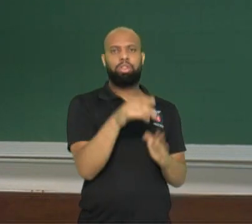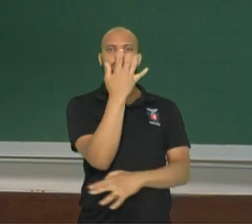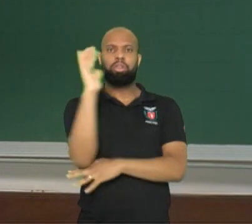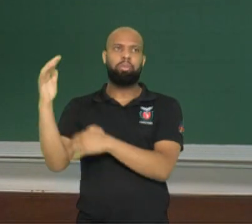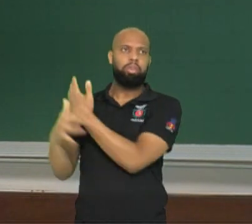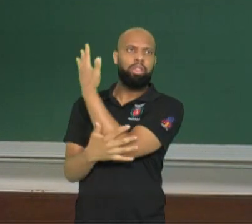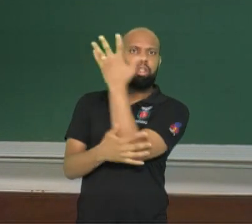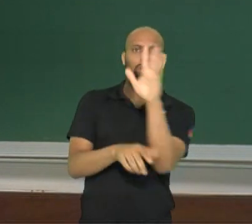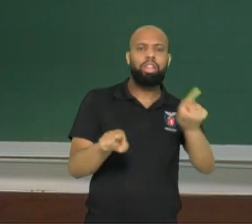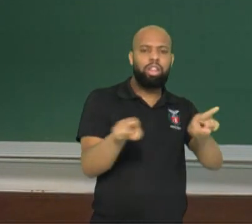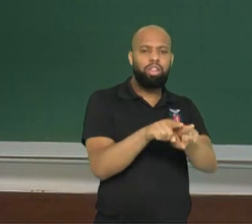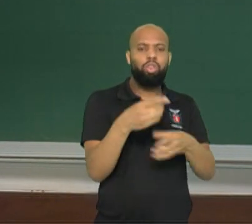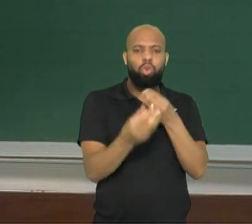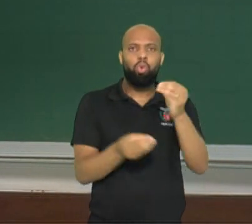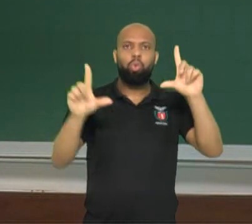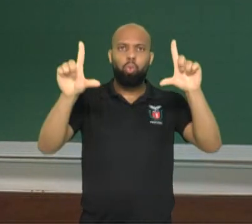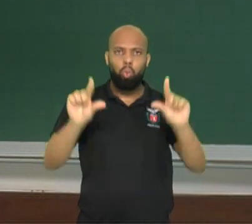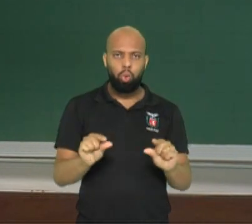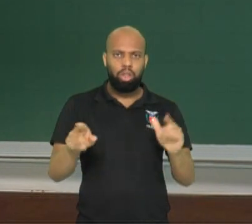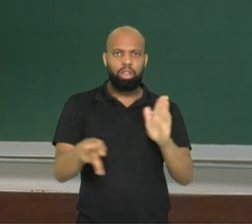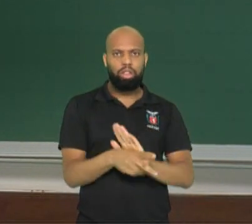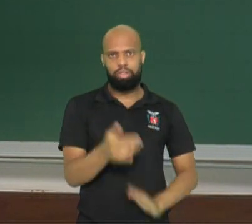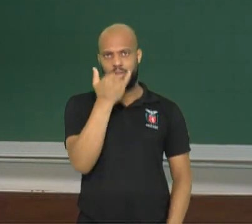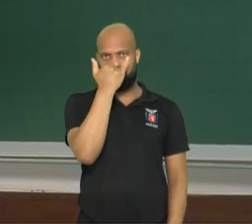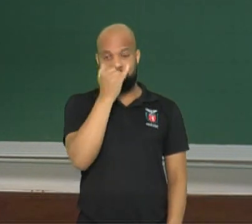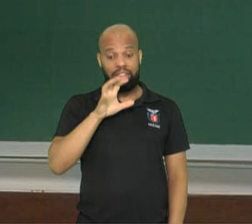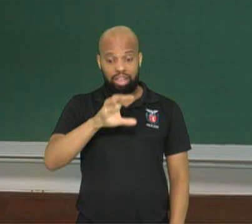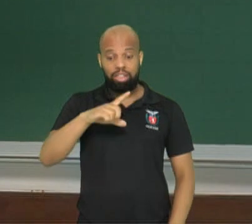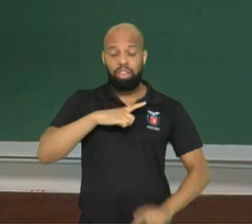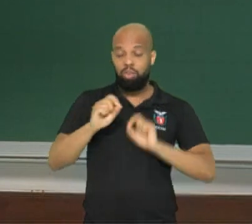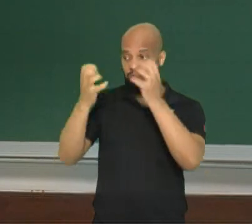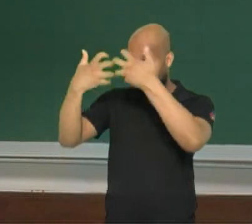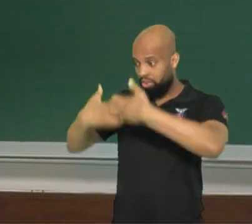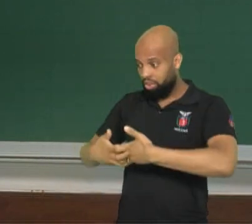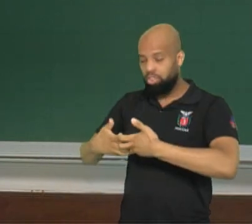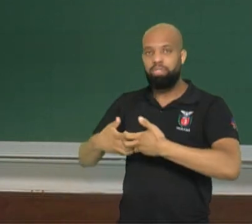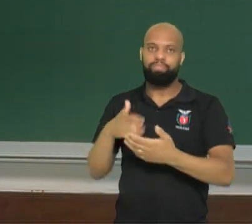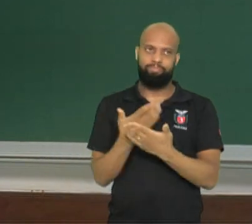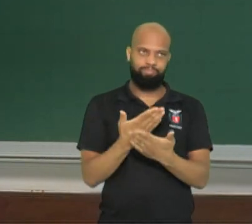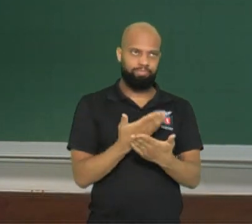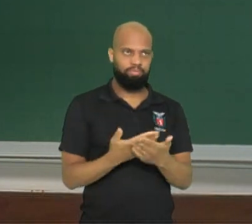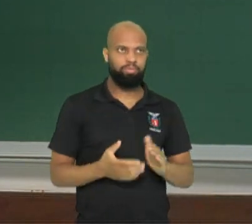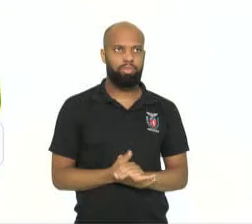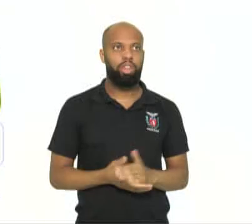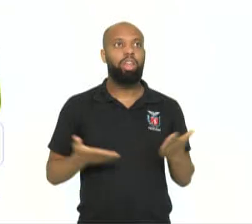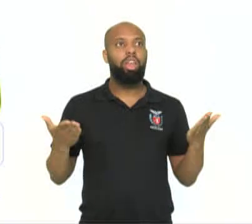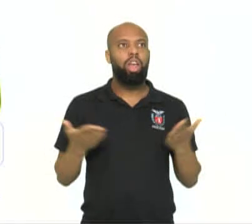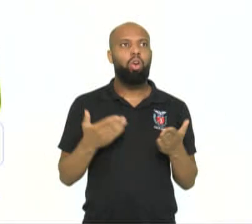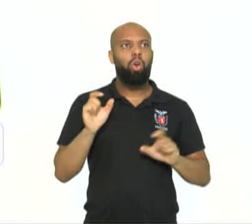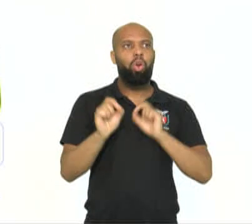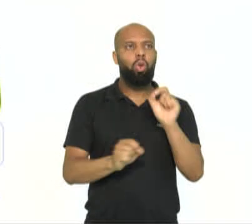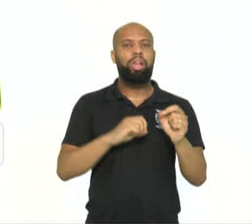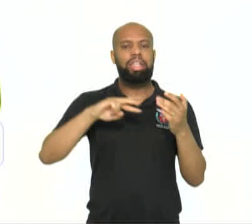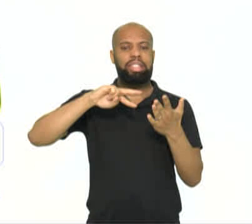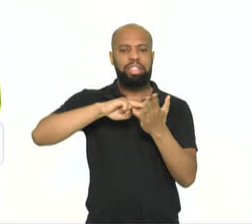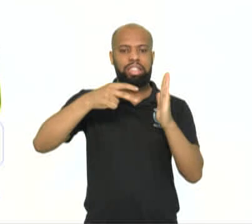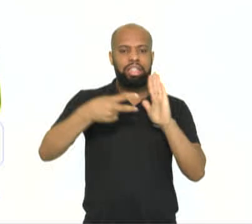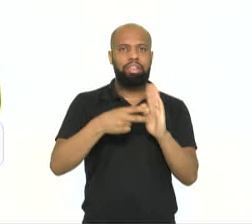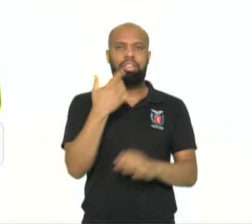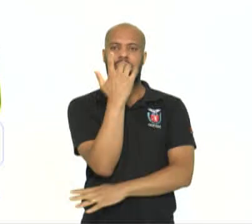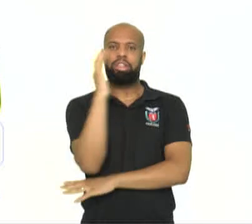também, como é que a gente faz para diminuir esses impactos? Isso tudo a gente tem que refletir nessa aula, ok? Então, olha só, o que é um